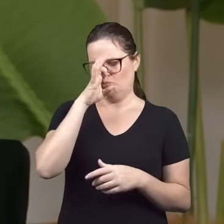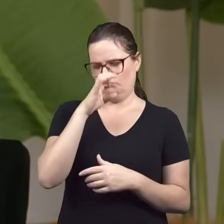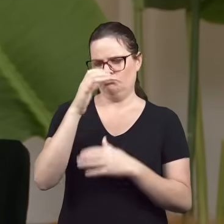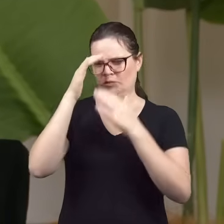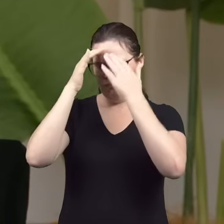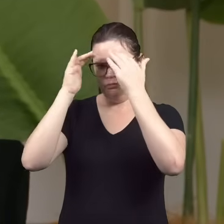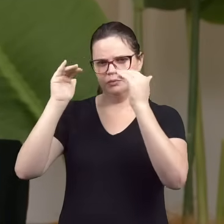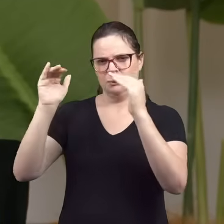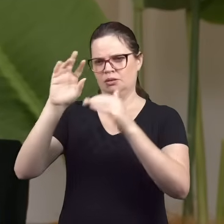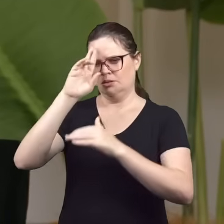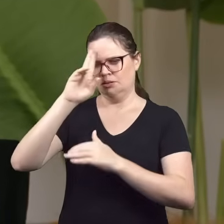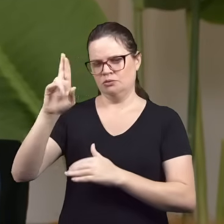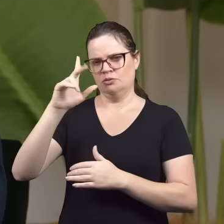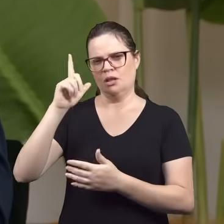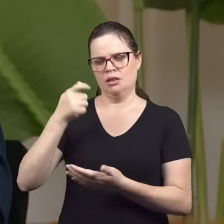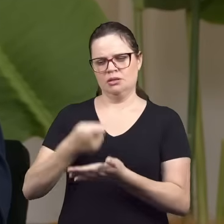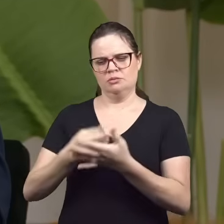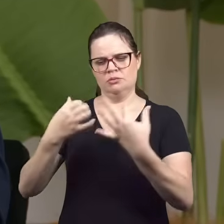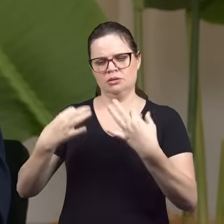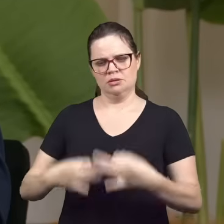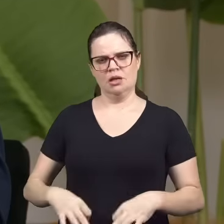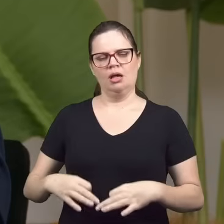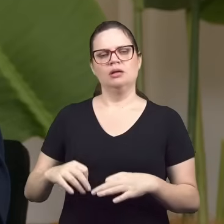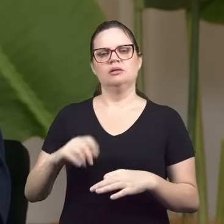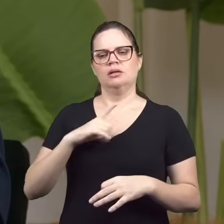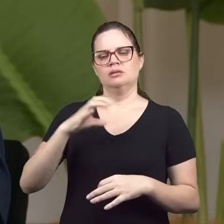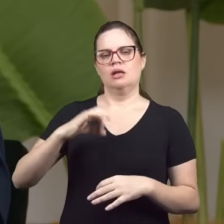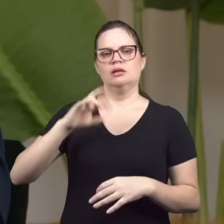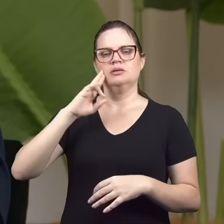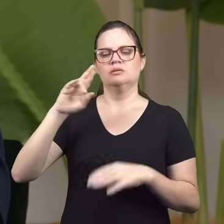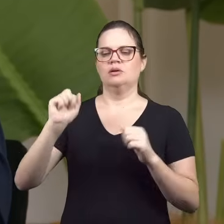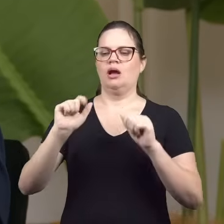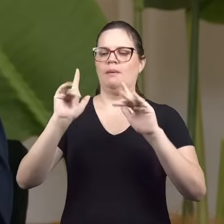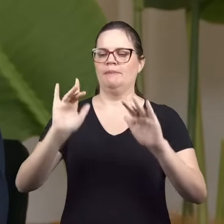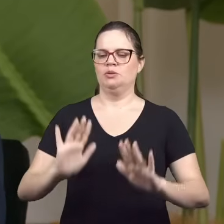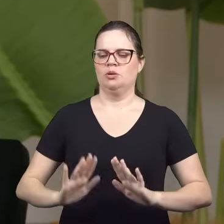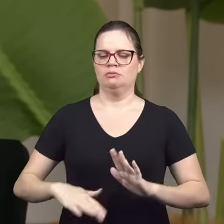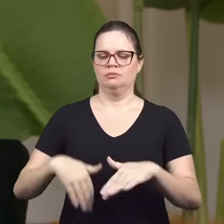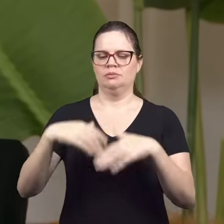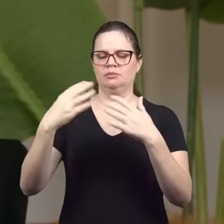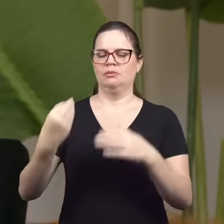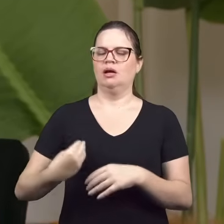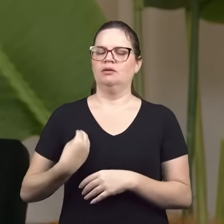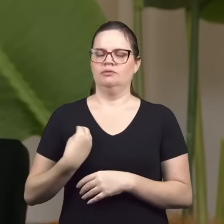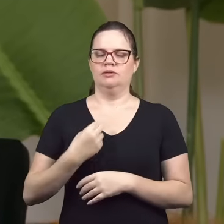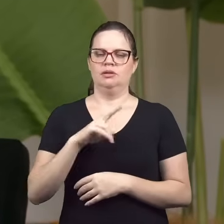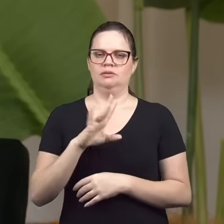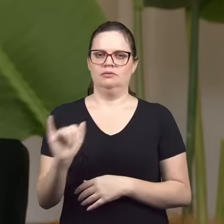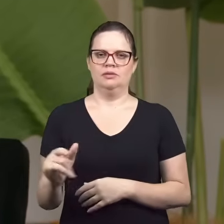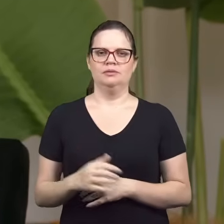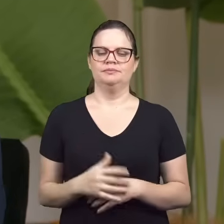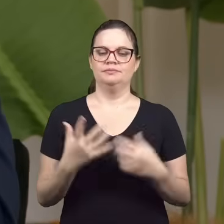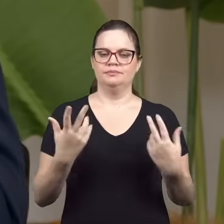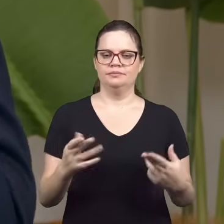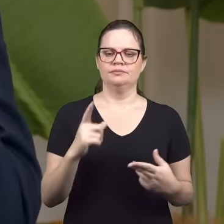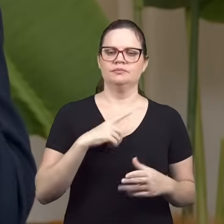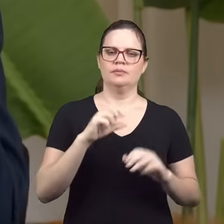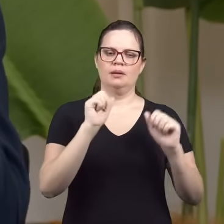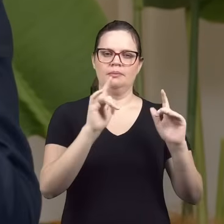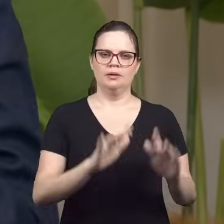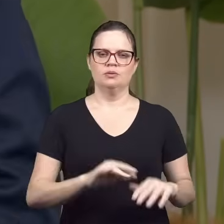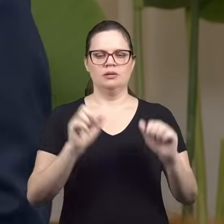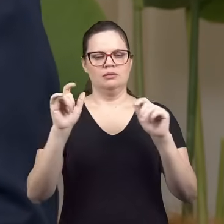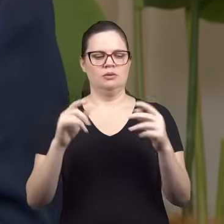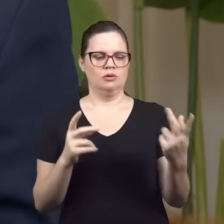sua escolha, mas sem dúvida Deus o honrará. Deus o honrará como tem honrado os nossos jovens e